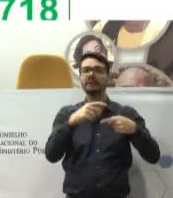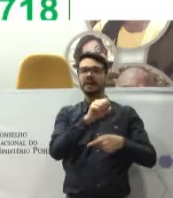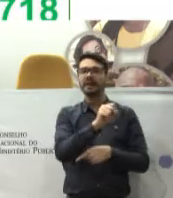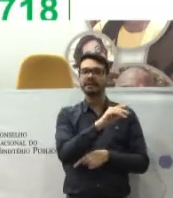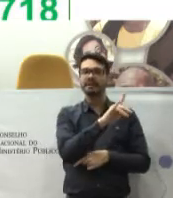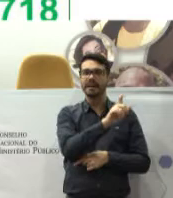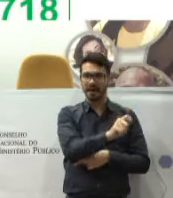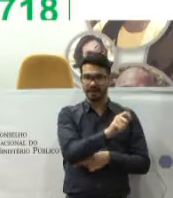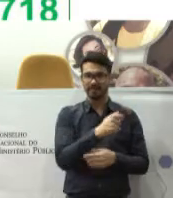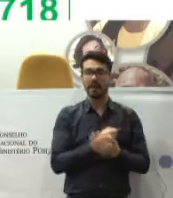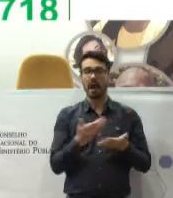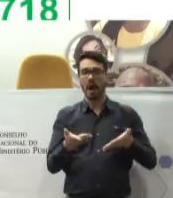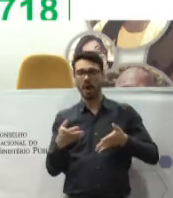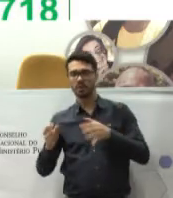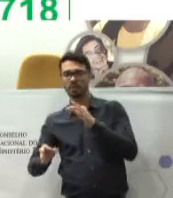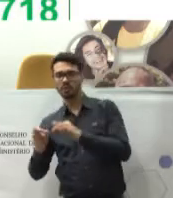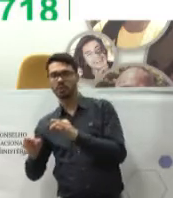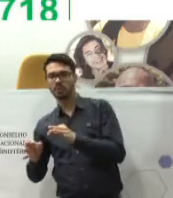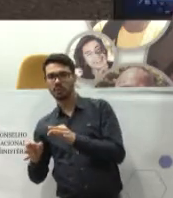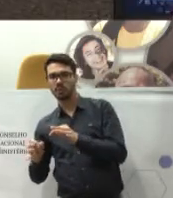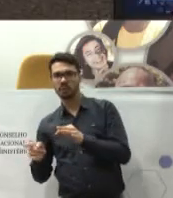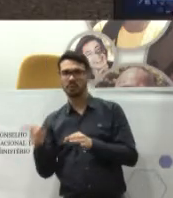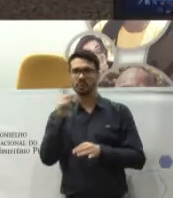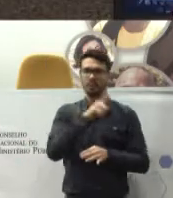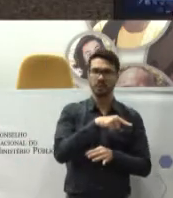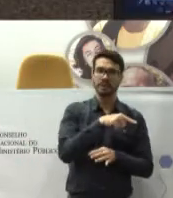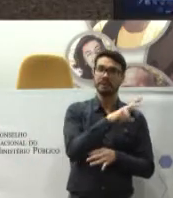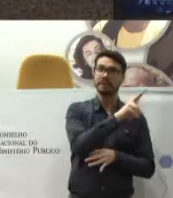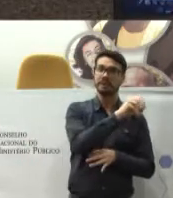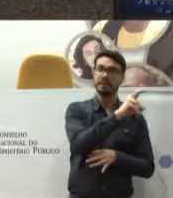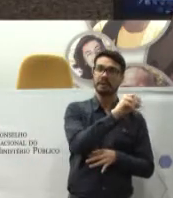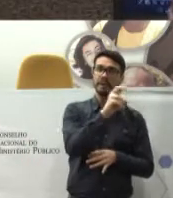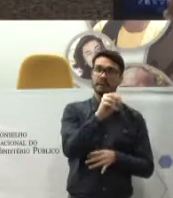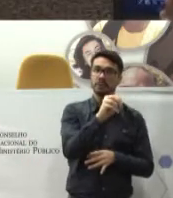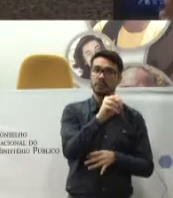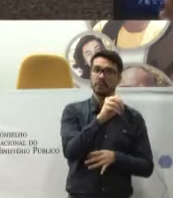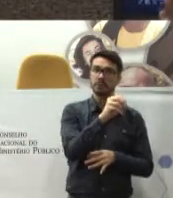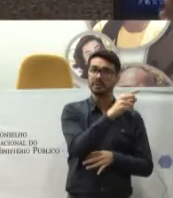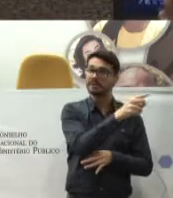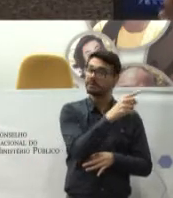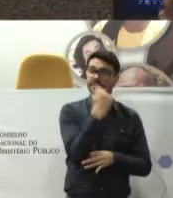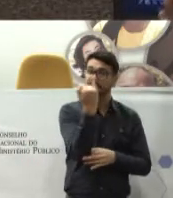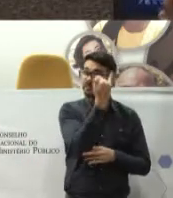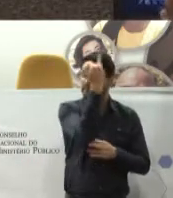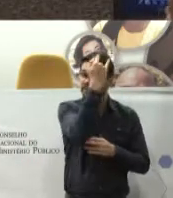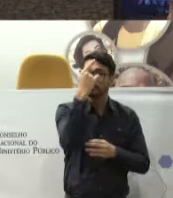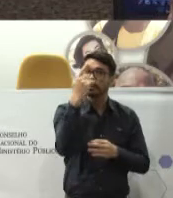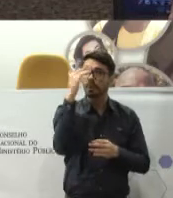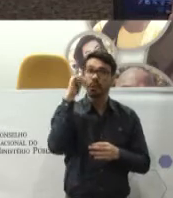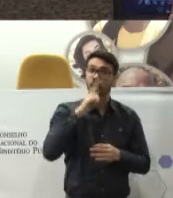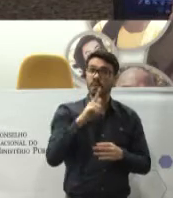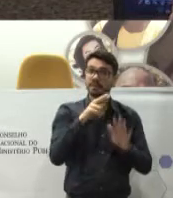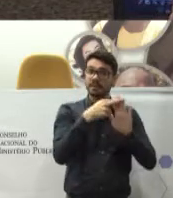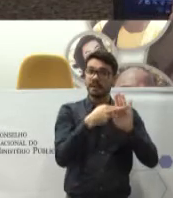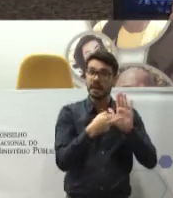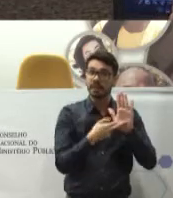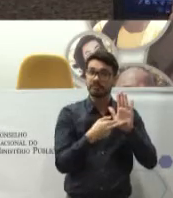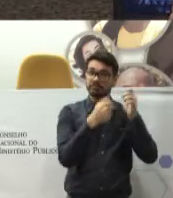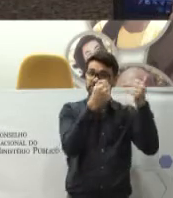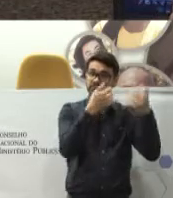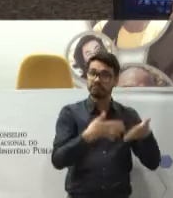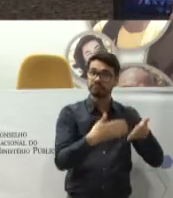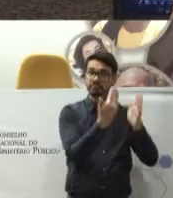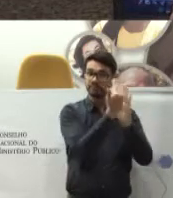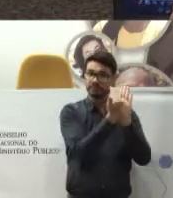tem esse julgamento em andamento, tema 500. Esse tema 500 é de extrema importância para definir algumas regras. O